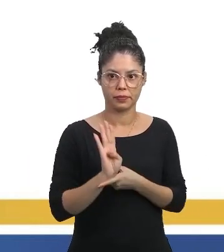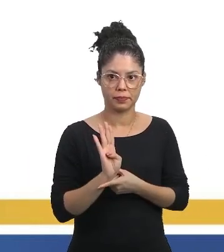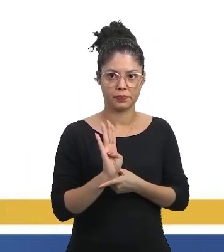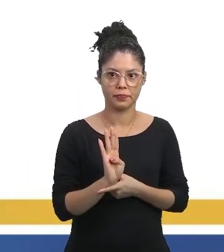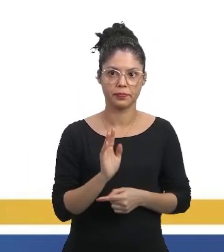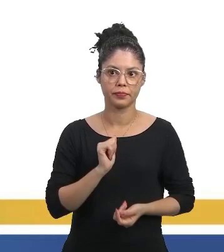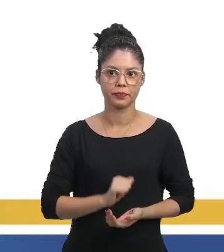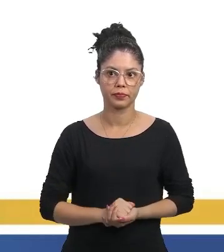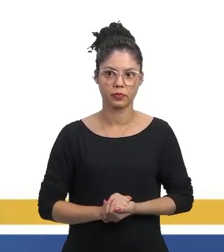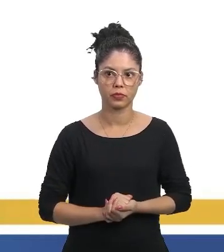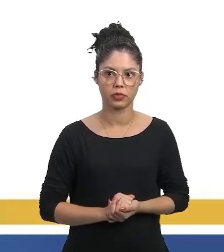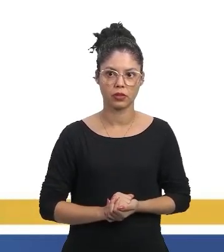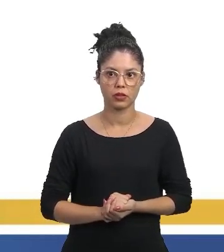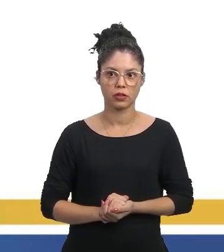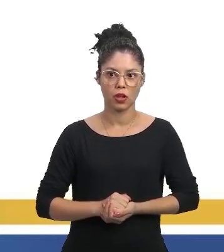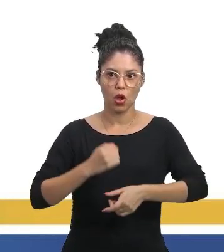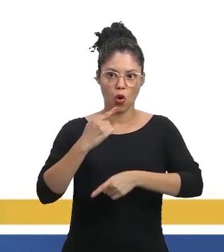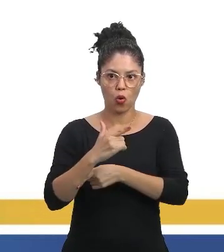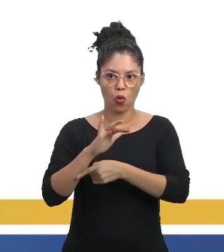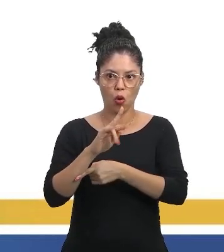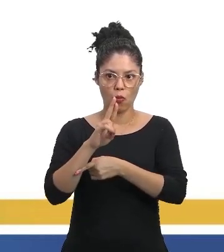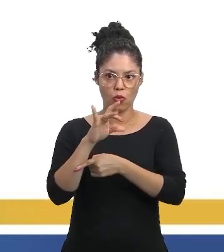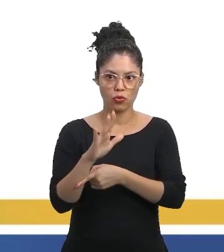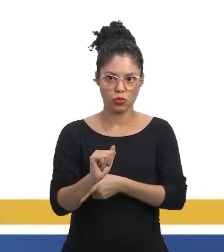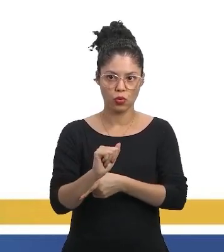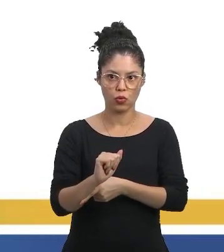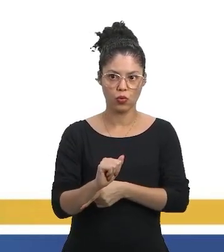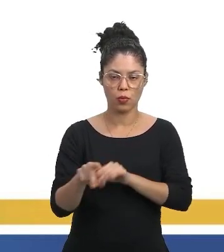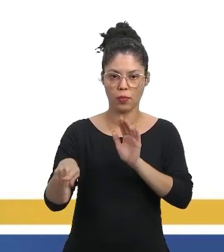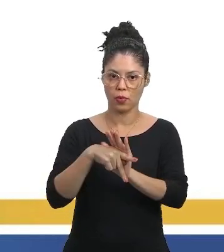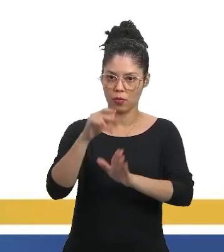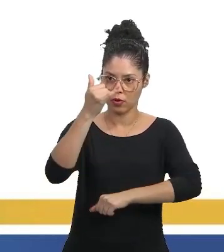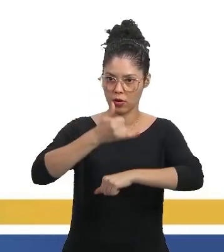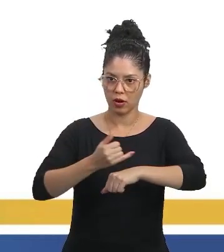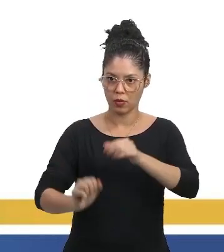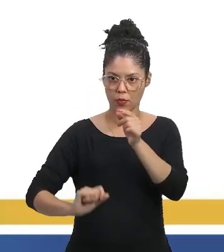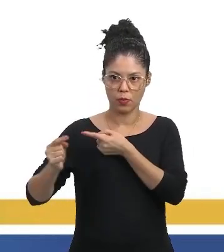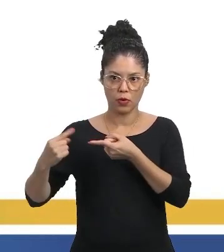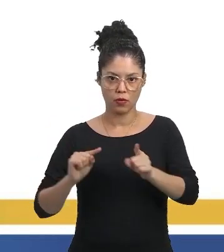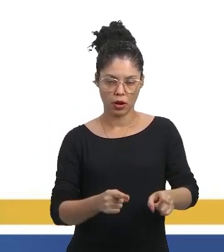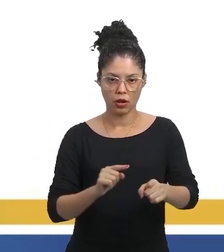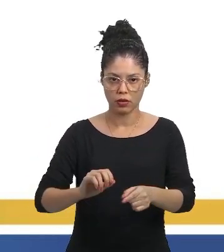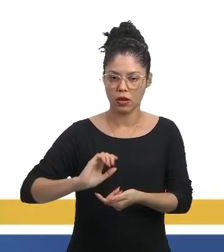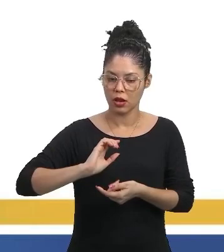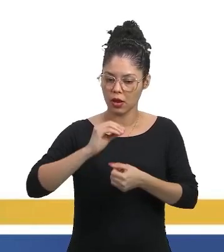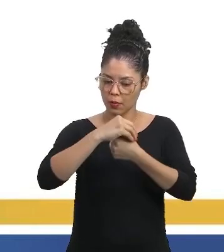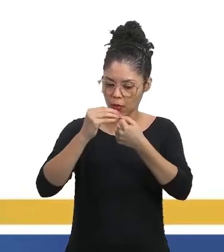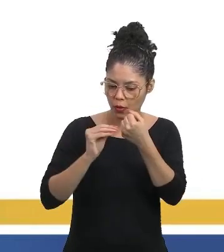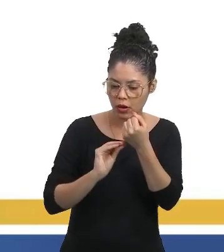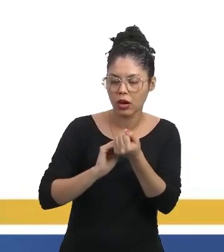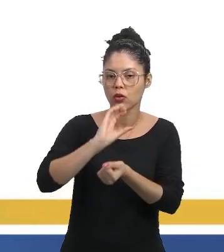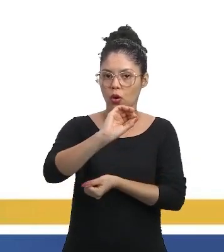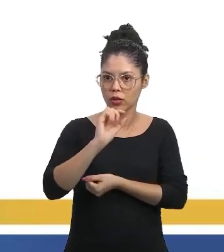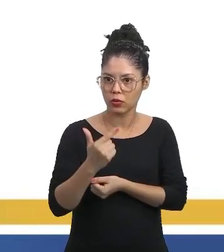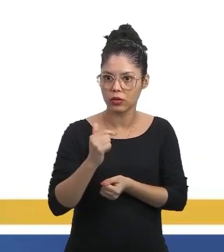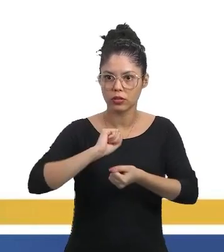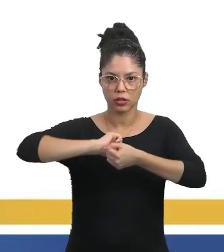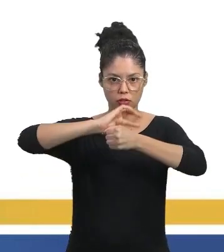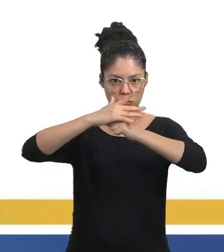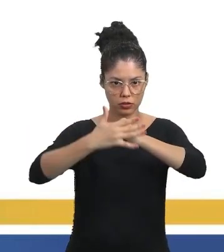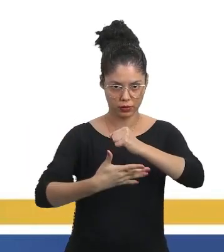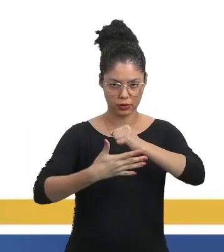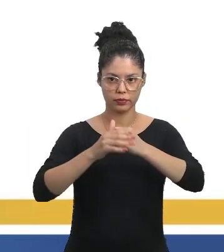B. Combustão dos cátions metálicos provocada pelas moléculas de oxigênio da atmosfera.